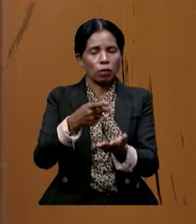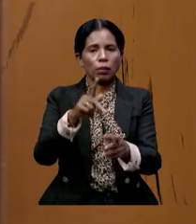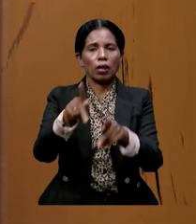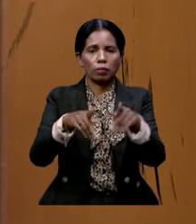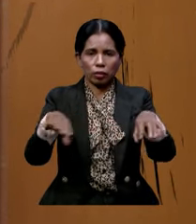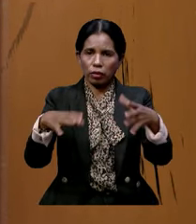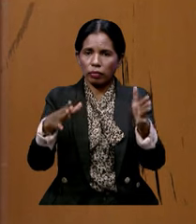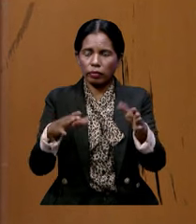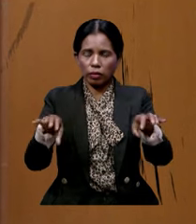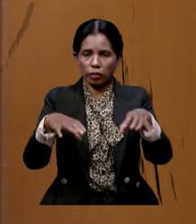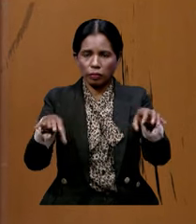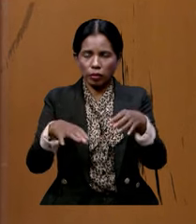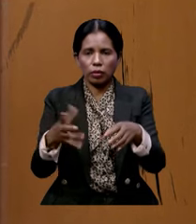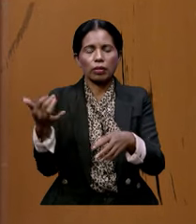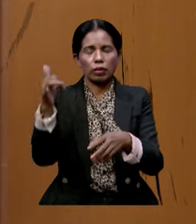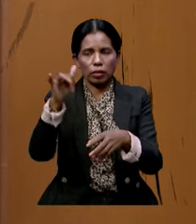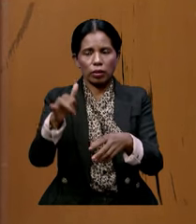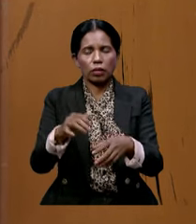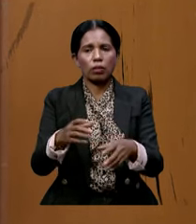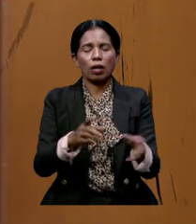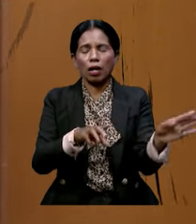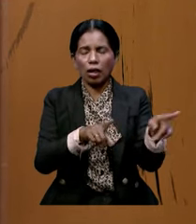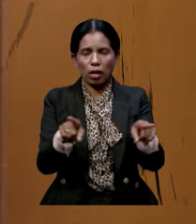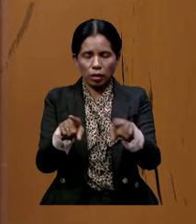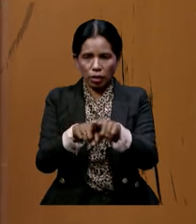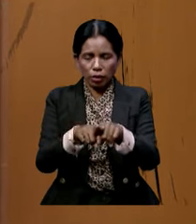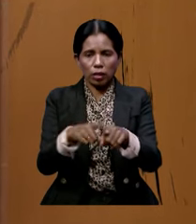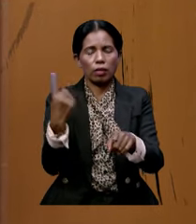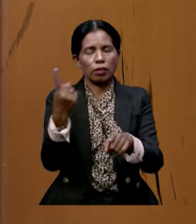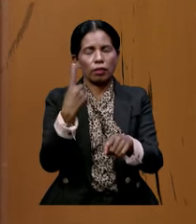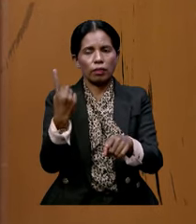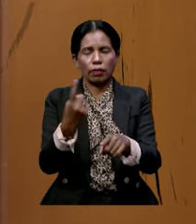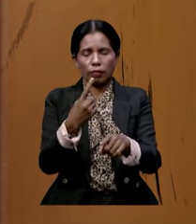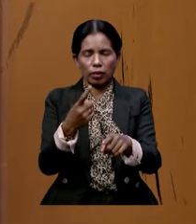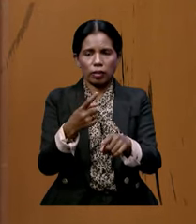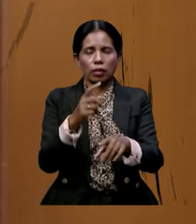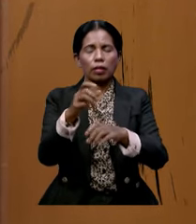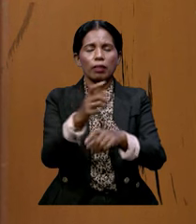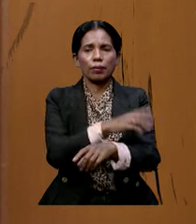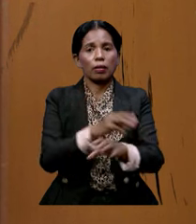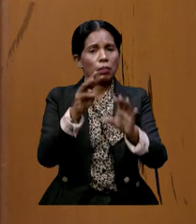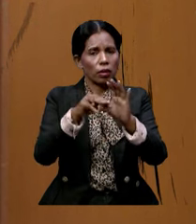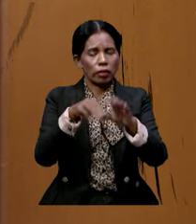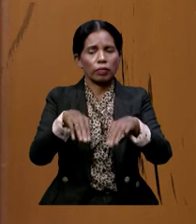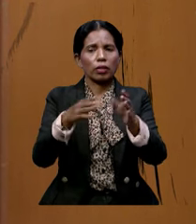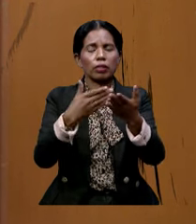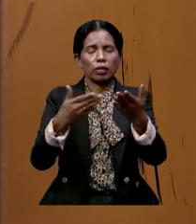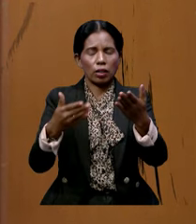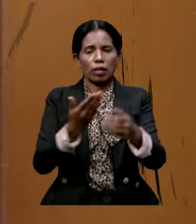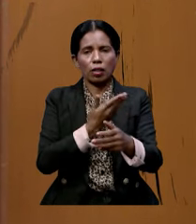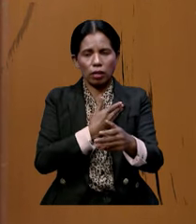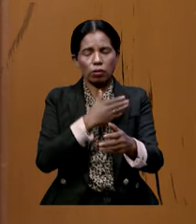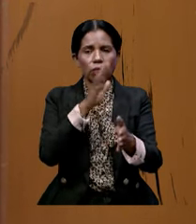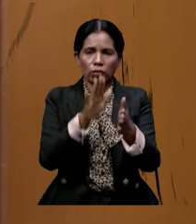luriba, hanessa na fatin tina hoje em galai. Então, mercado nene é flutuativo, tu não sai. Então, nenema que a minha